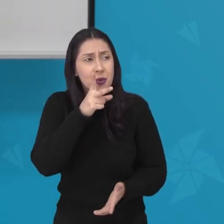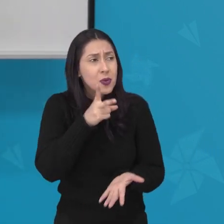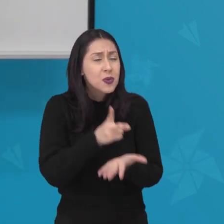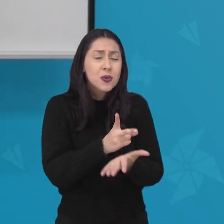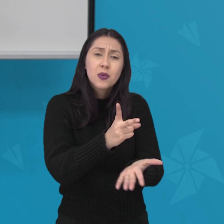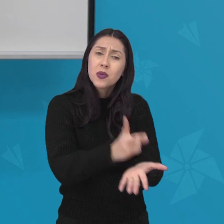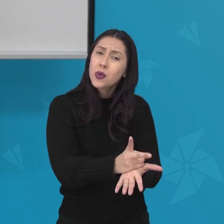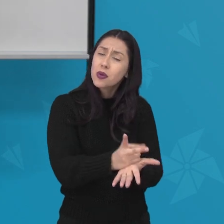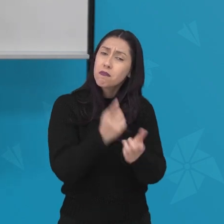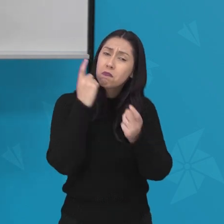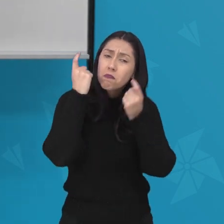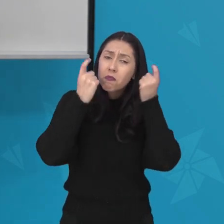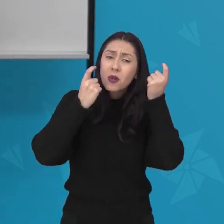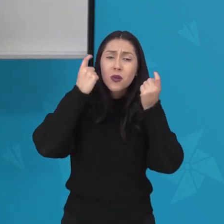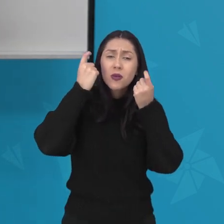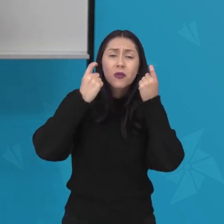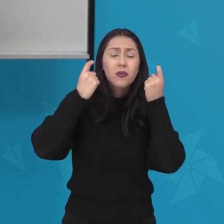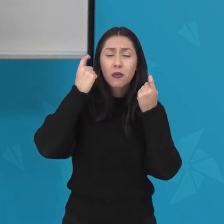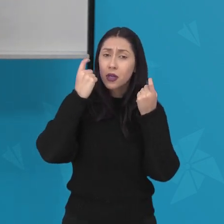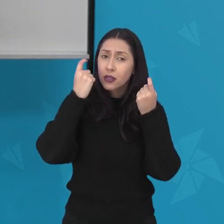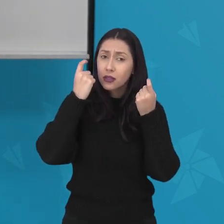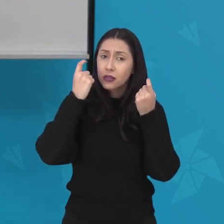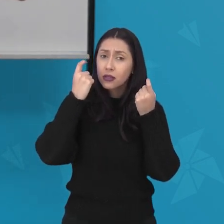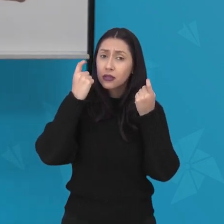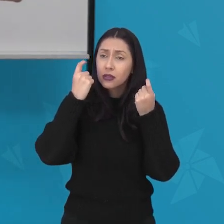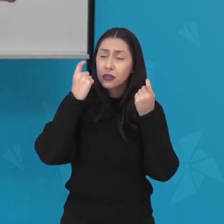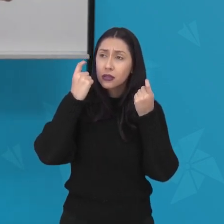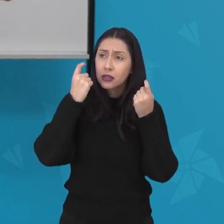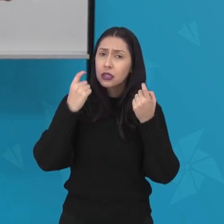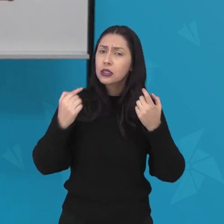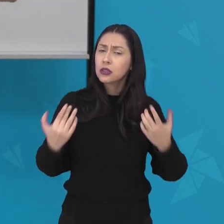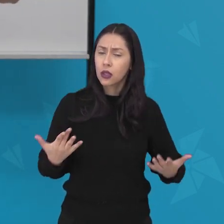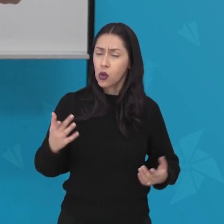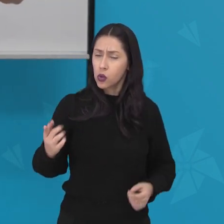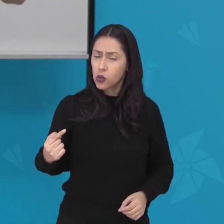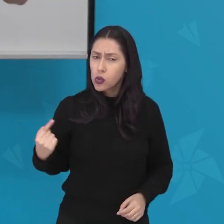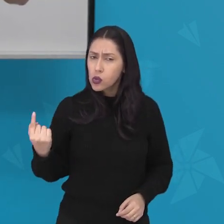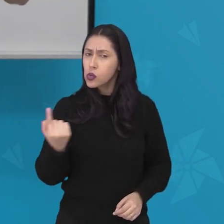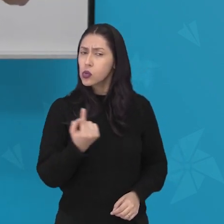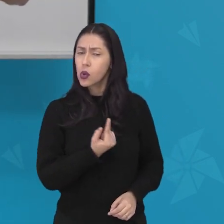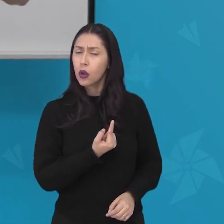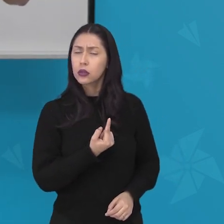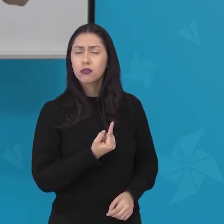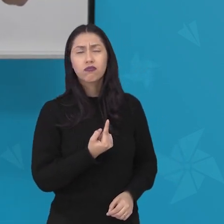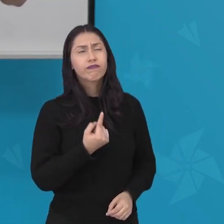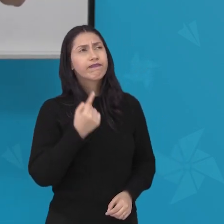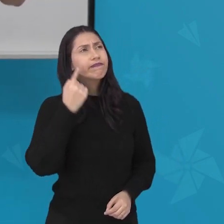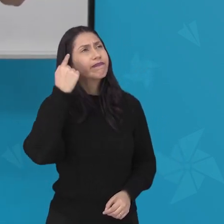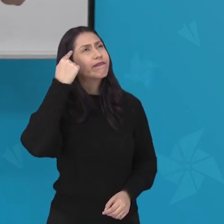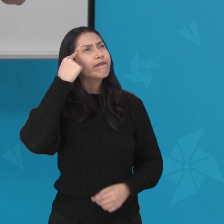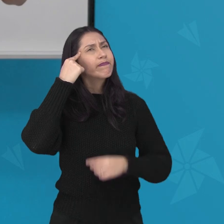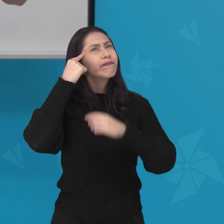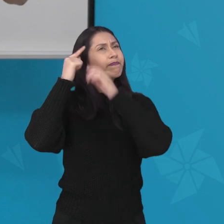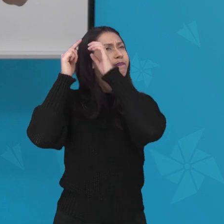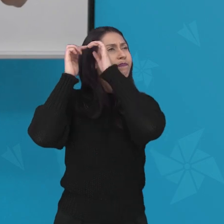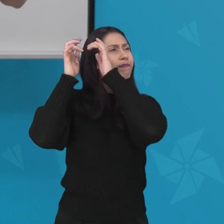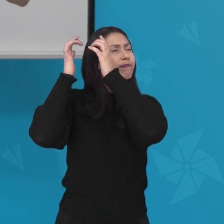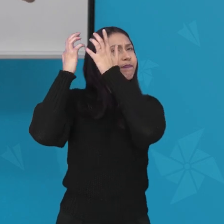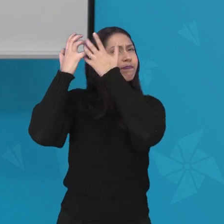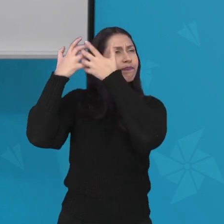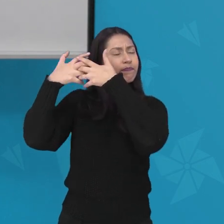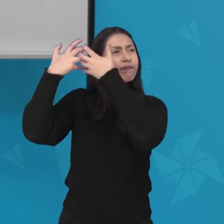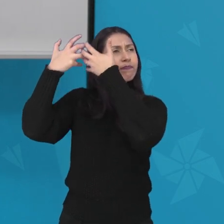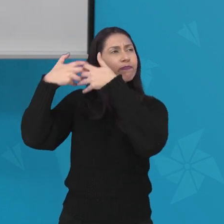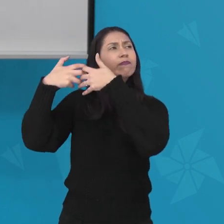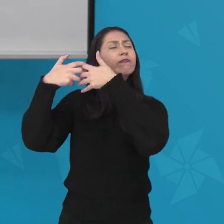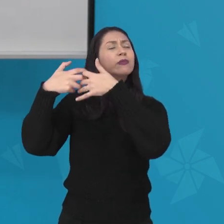a filosofia faz com que a gente comece a pensar na seguinte questão,